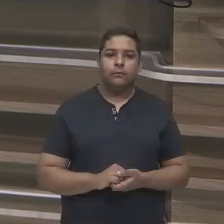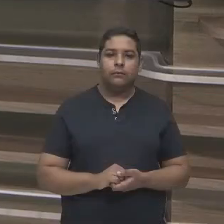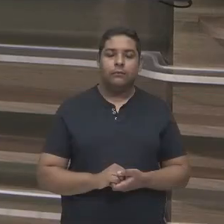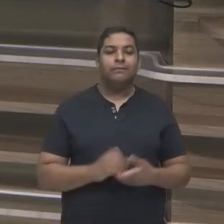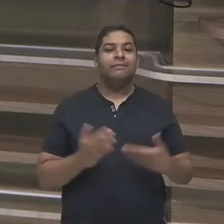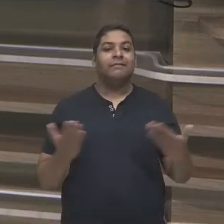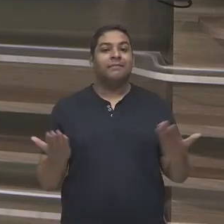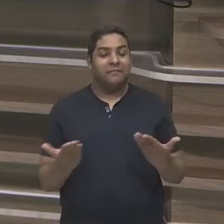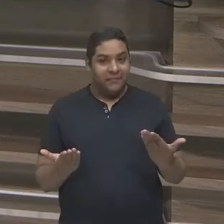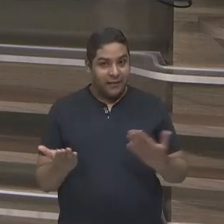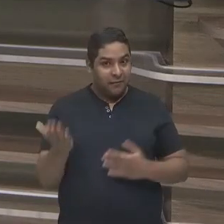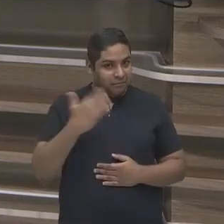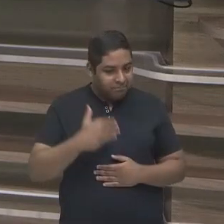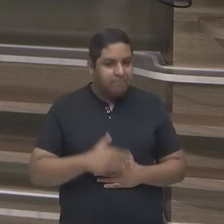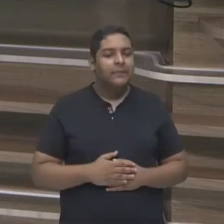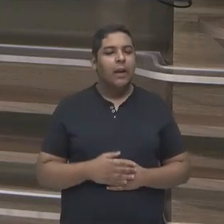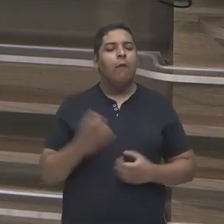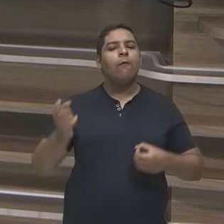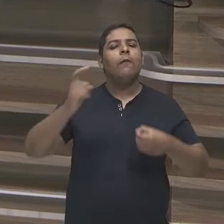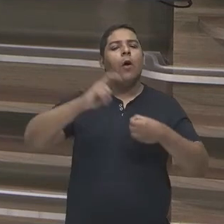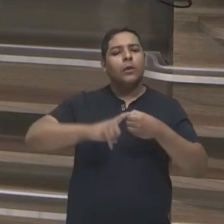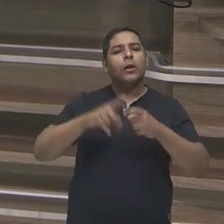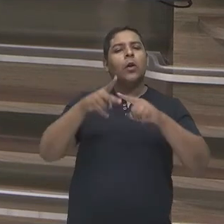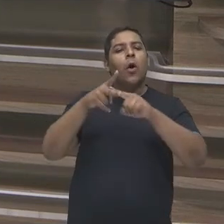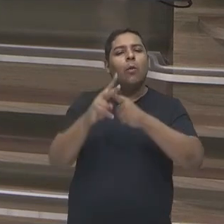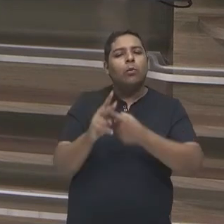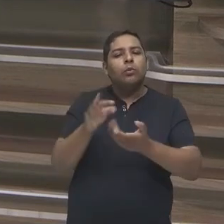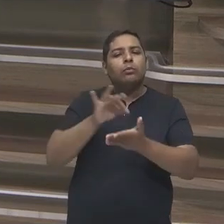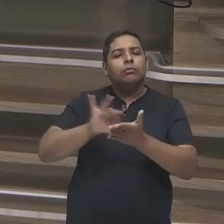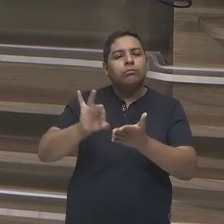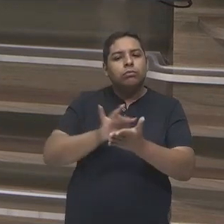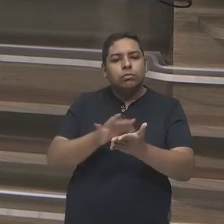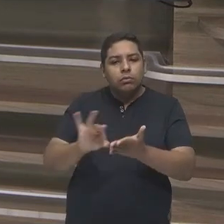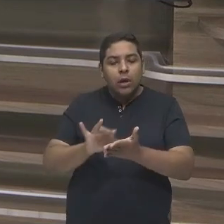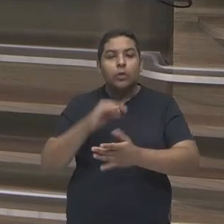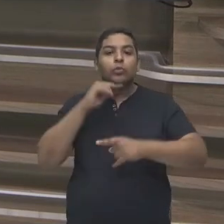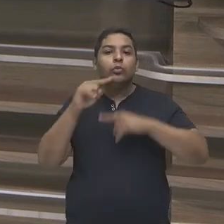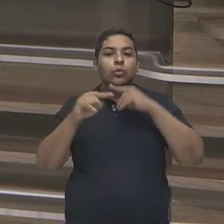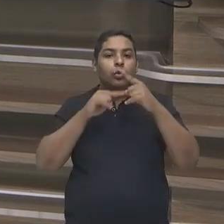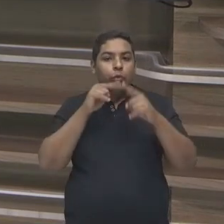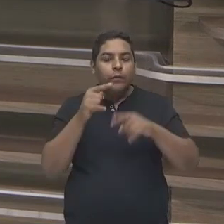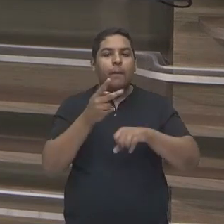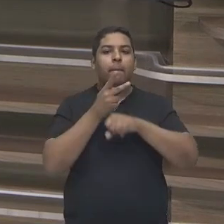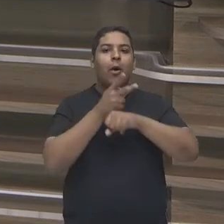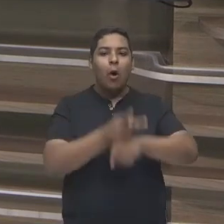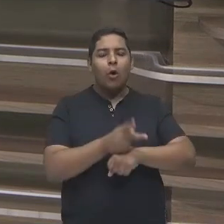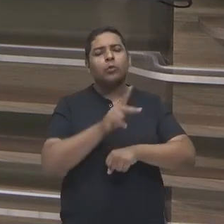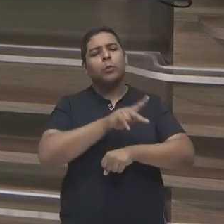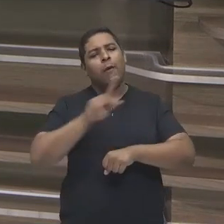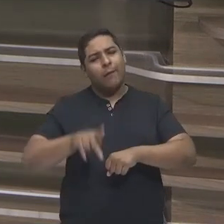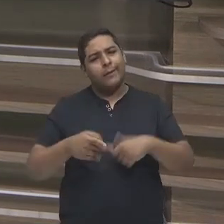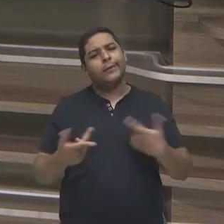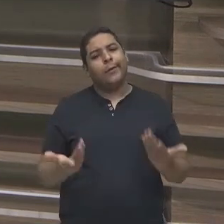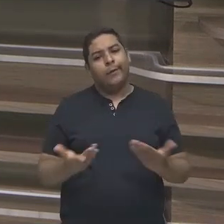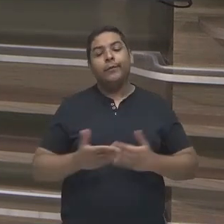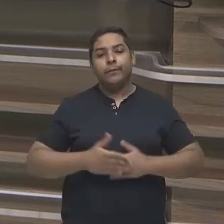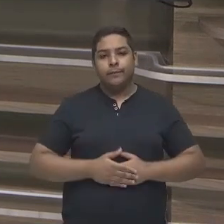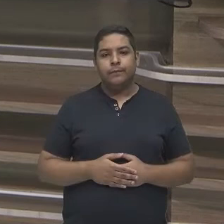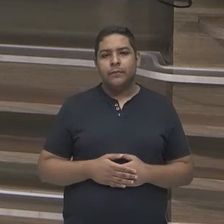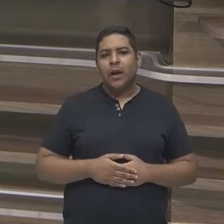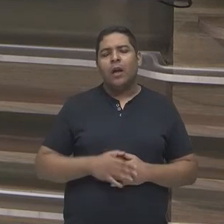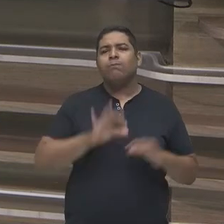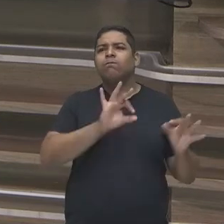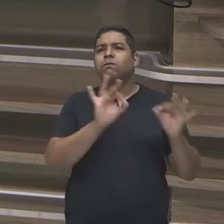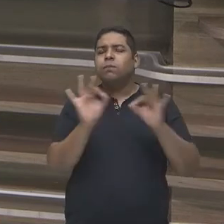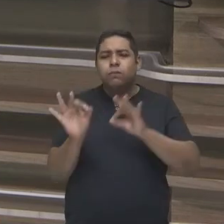Vamos lá então, queridos, retornando para a nossa correção. Então, qualquer dúvida que vocês tenham, procure no chat. Poxa, professora, eu não consigo mais assistir aula